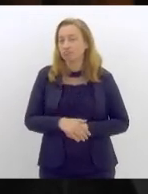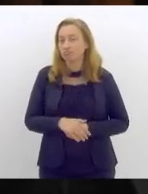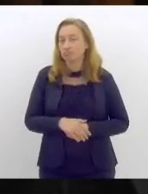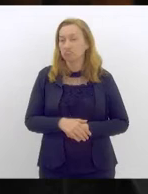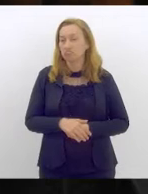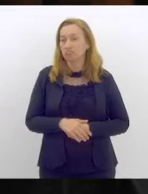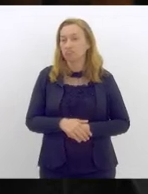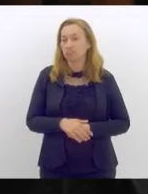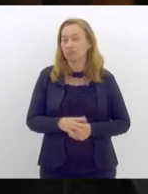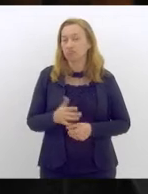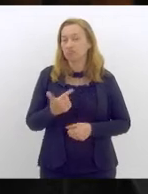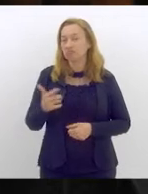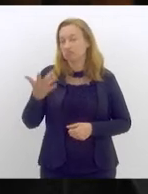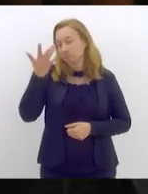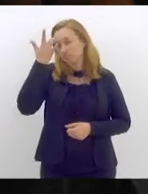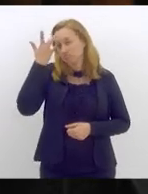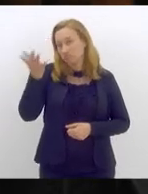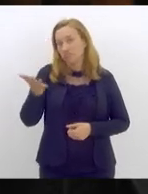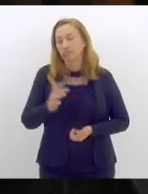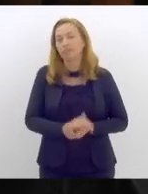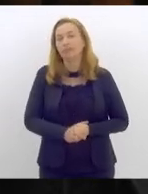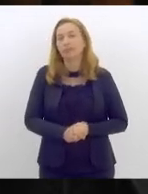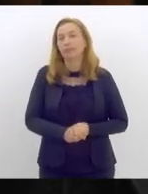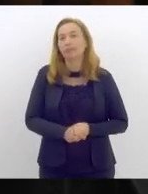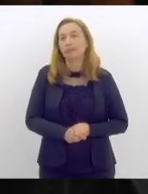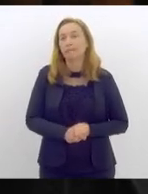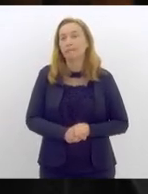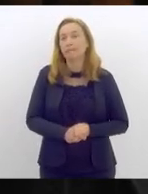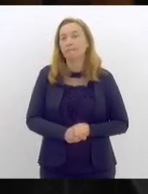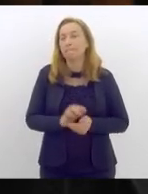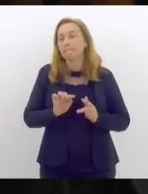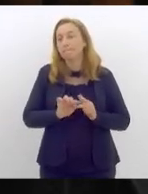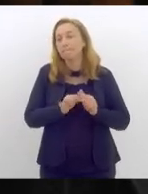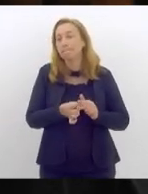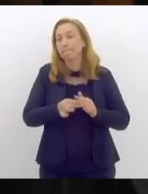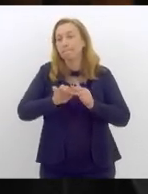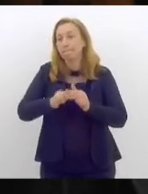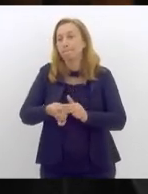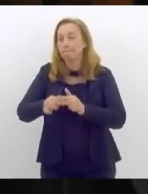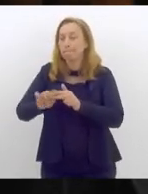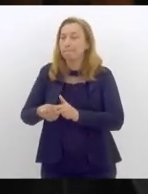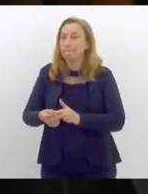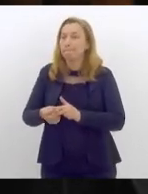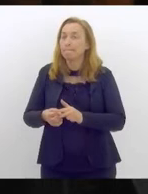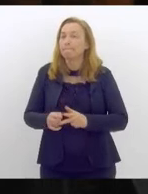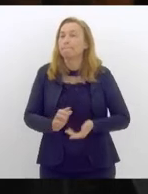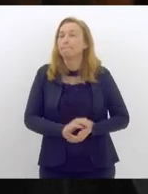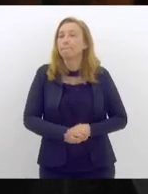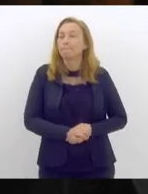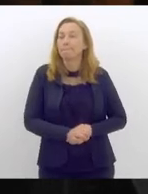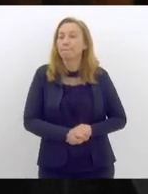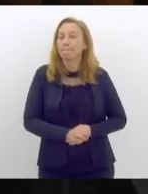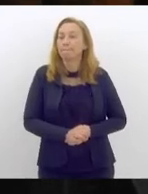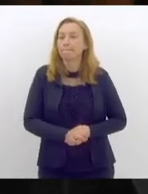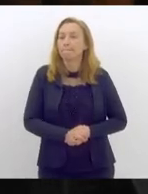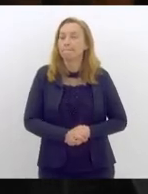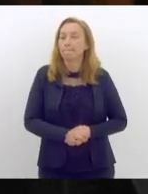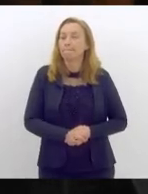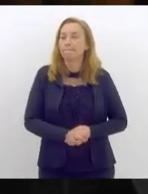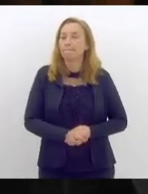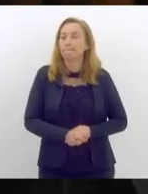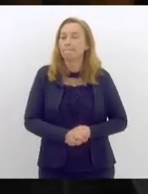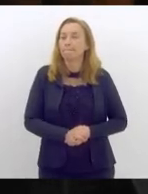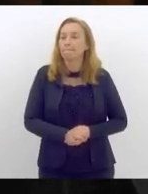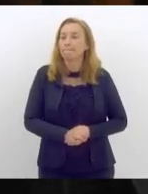tenho de cabeça diz que essas correções passarão a ser pela